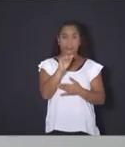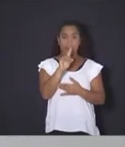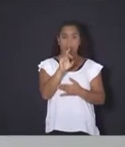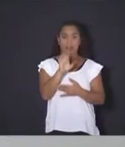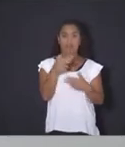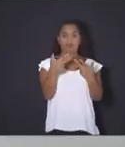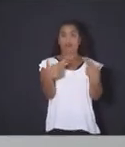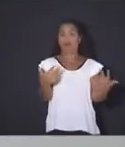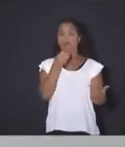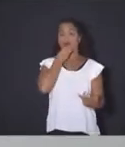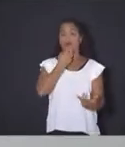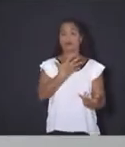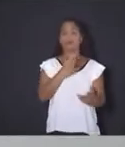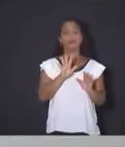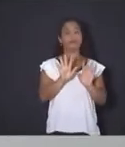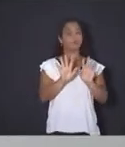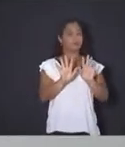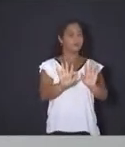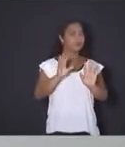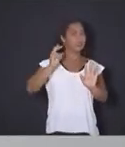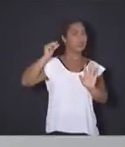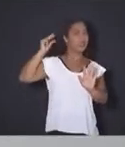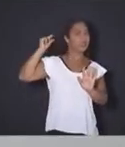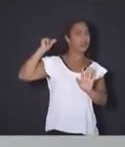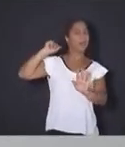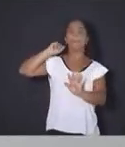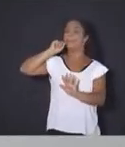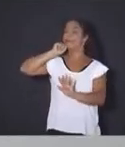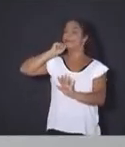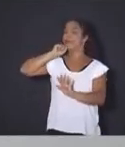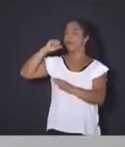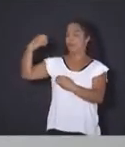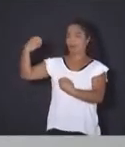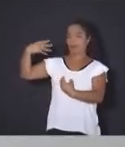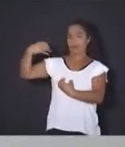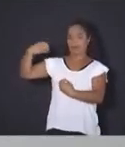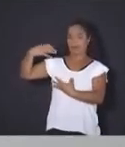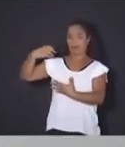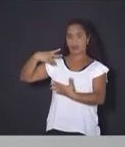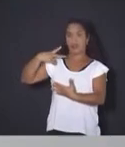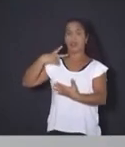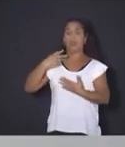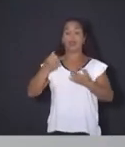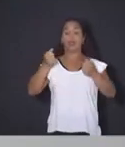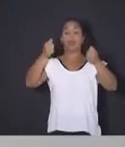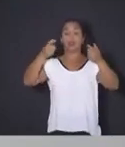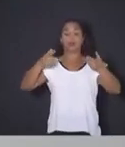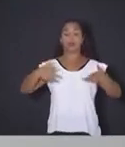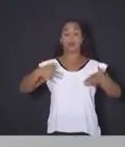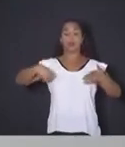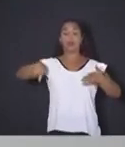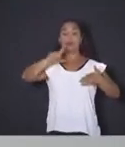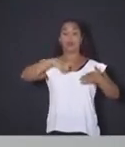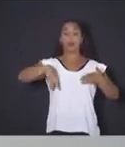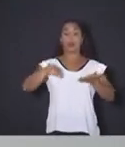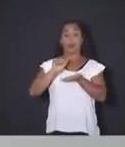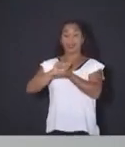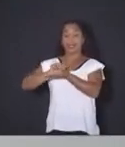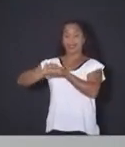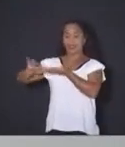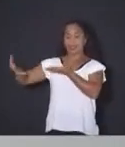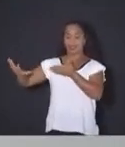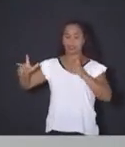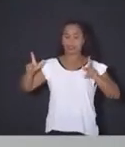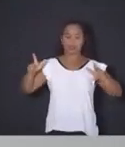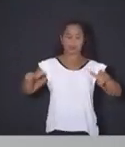alguns deles é do carro e nós tínhamos que gastar só o que ganhávamos não sabiam que